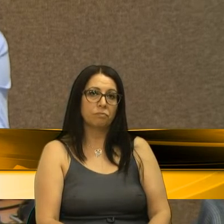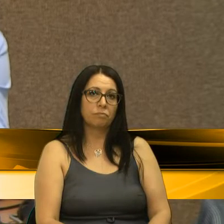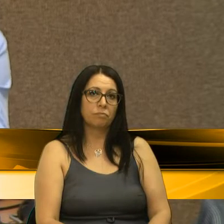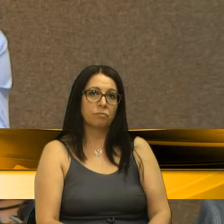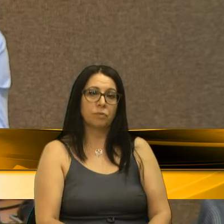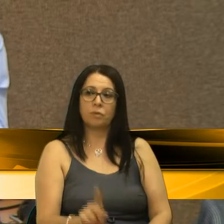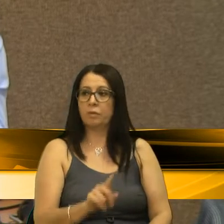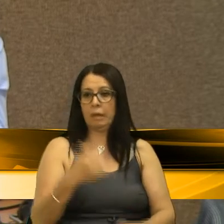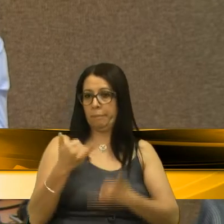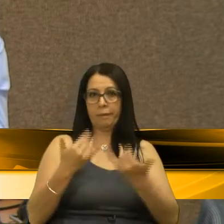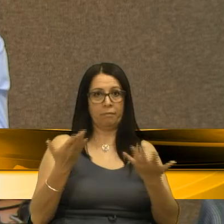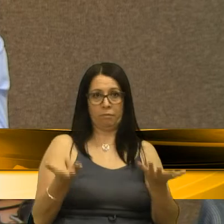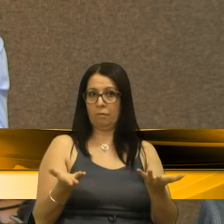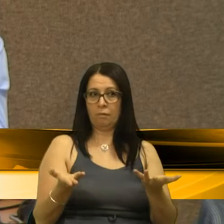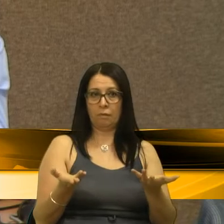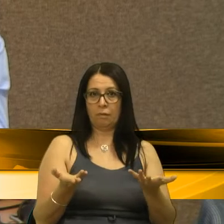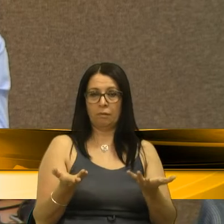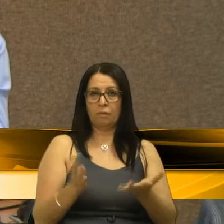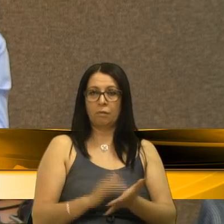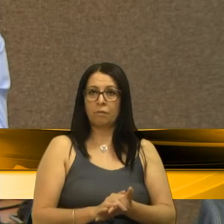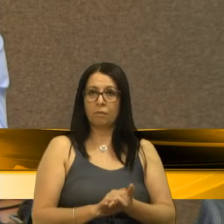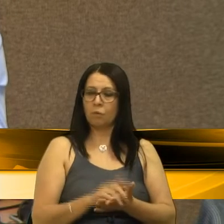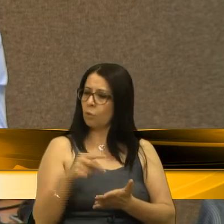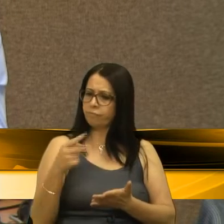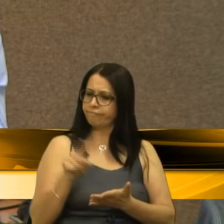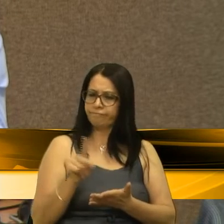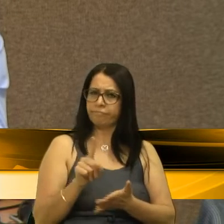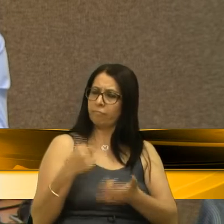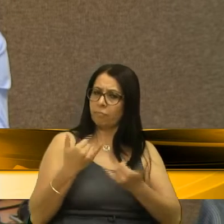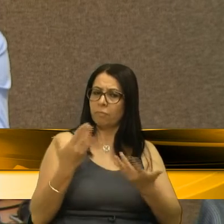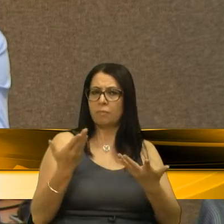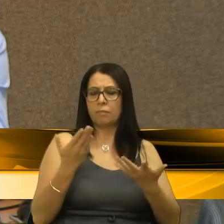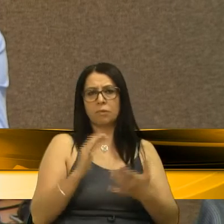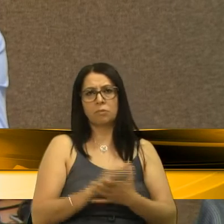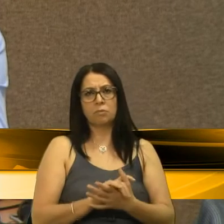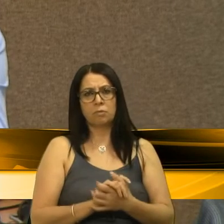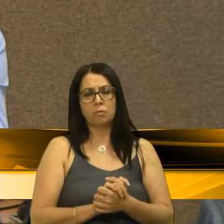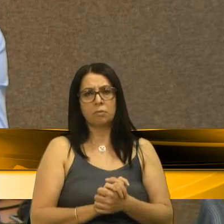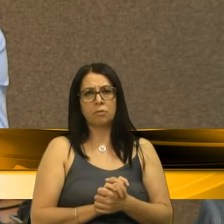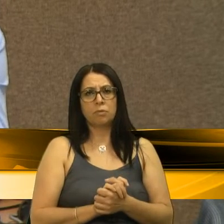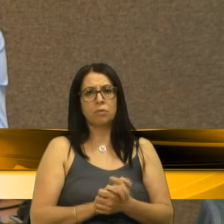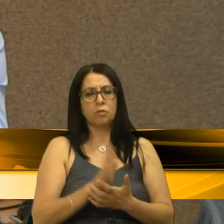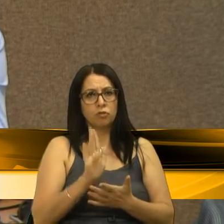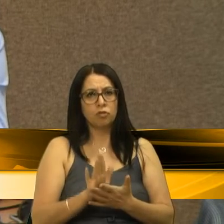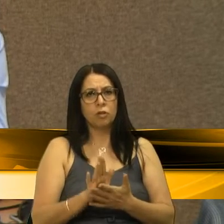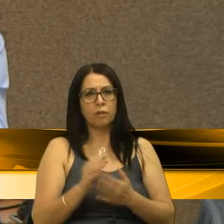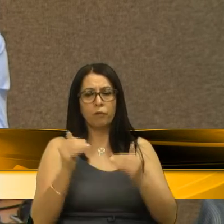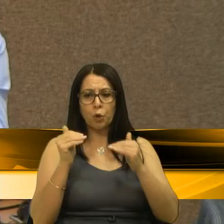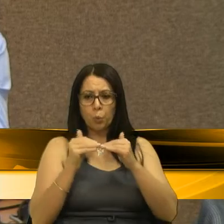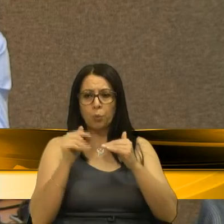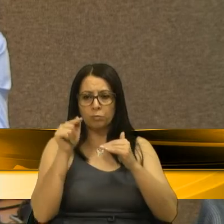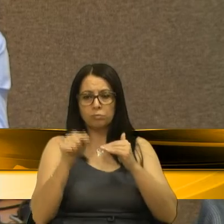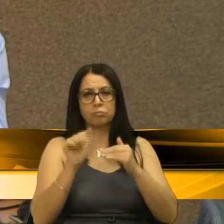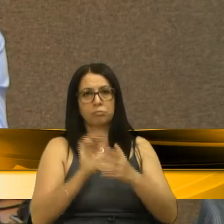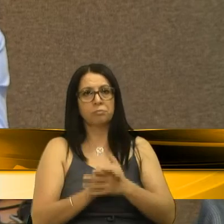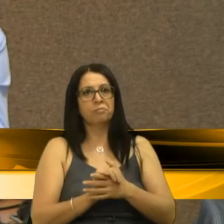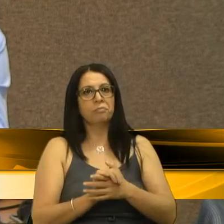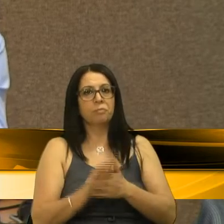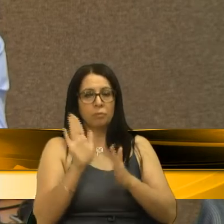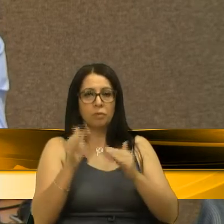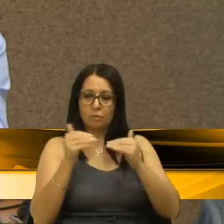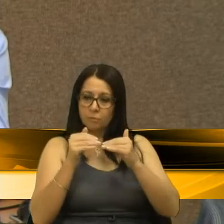juiz Cavalli, do ponto de vista de abreviar, né, a questão do procedimento para que efetivamente o